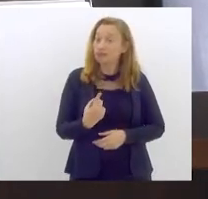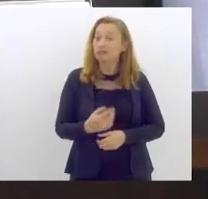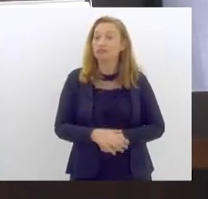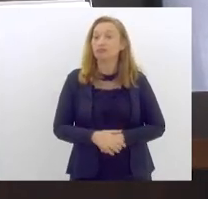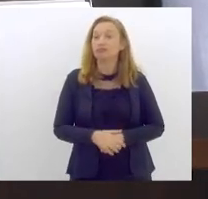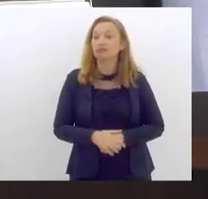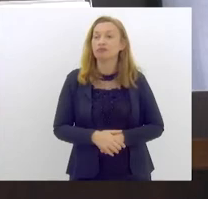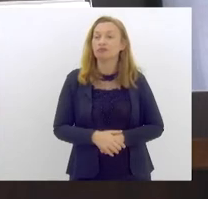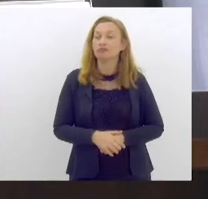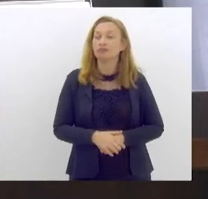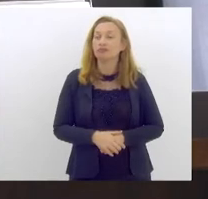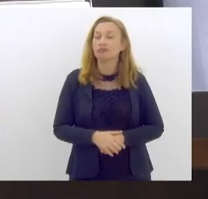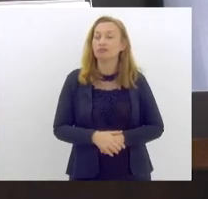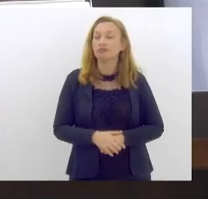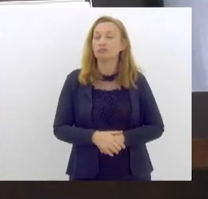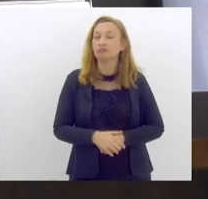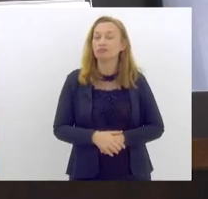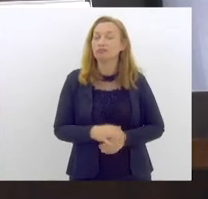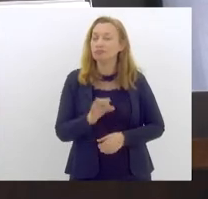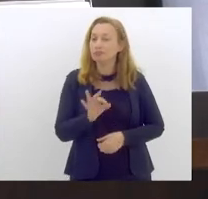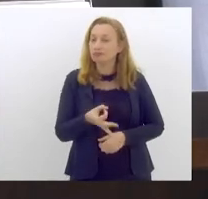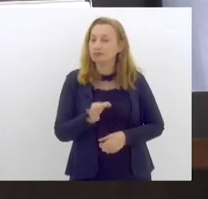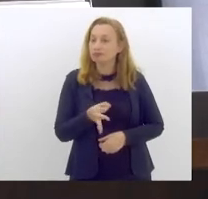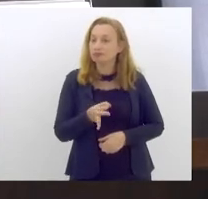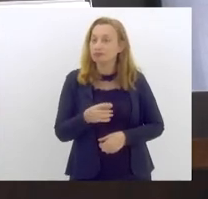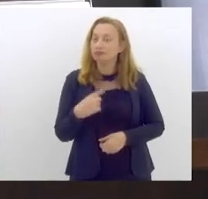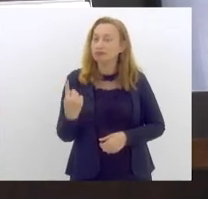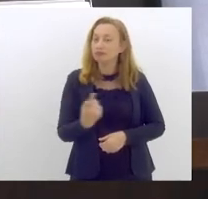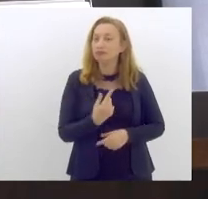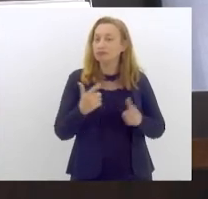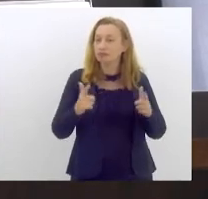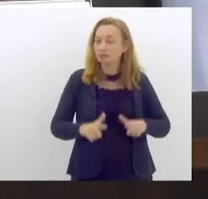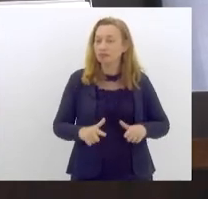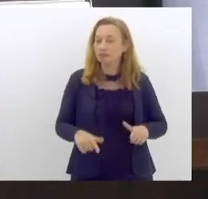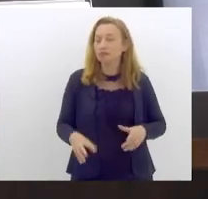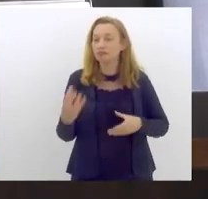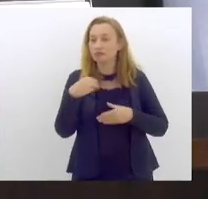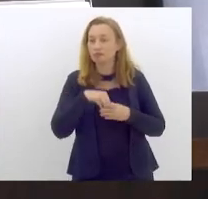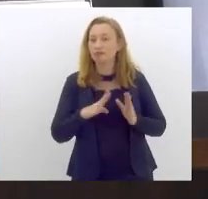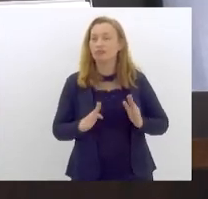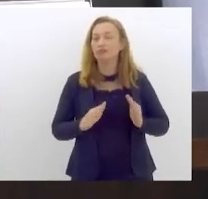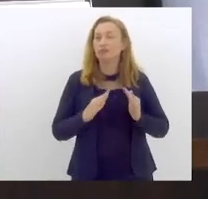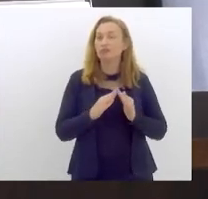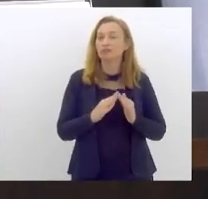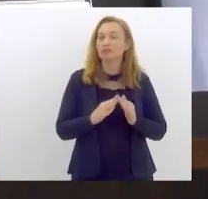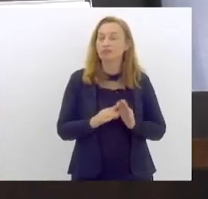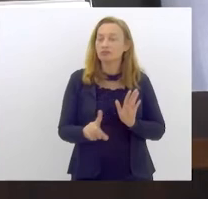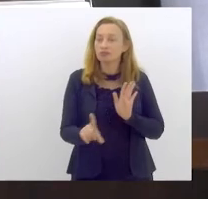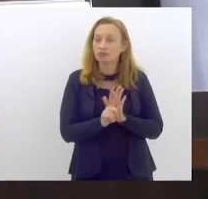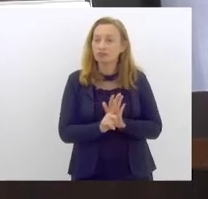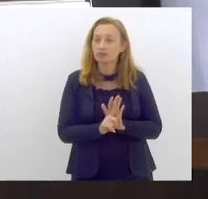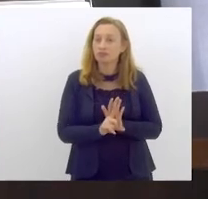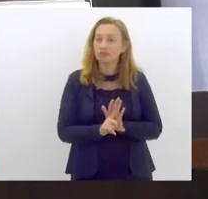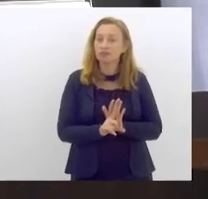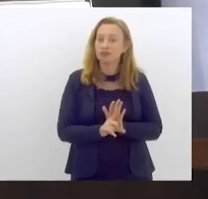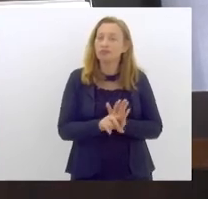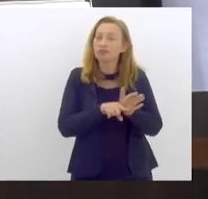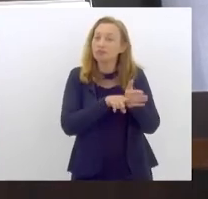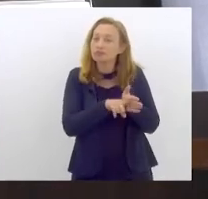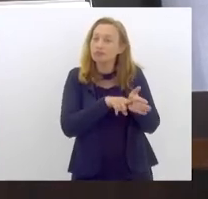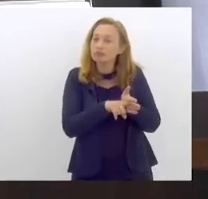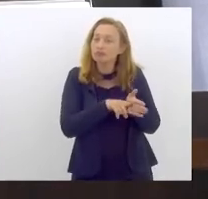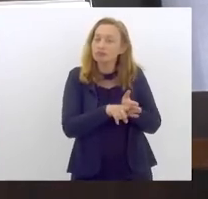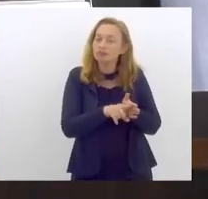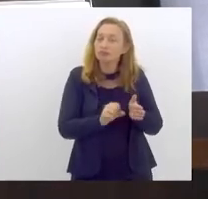é a certeza de que o nosso lugar dentro dessa casa Legislativa é fiscalizar